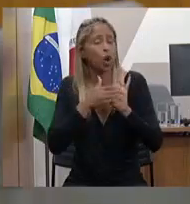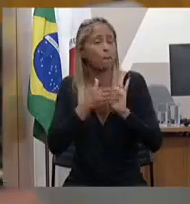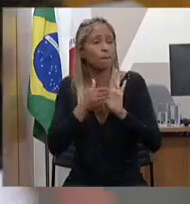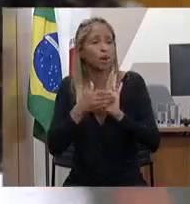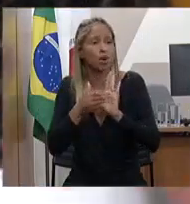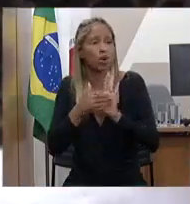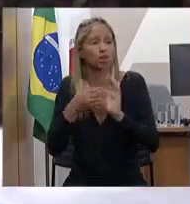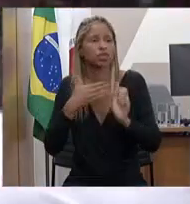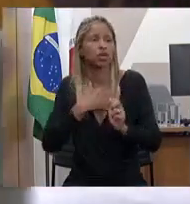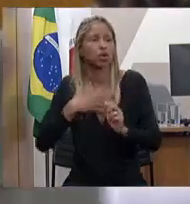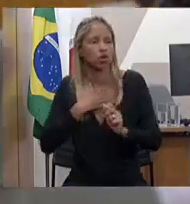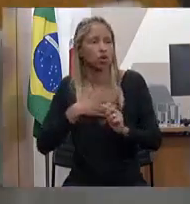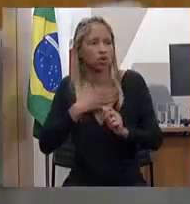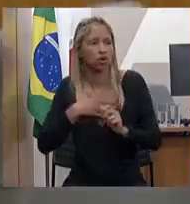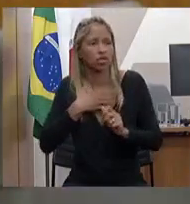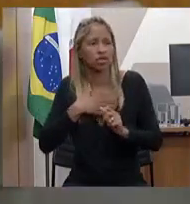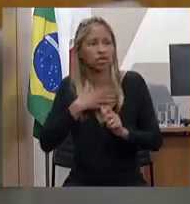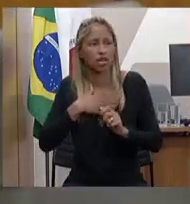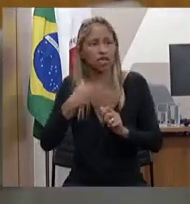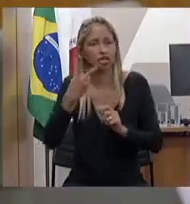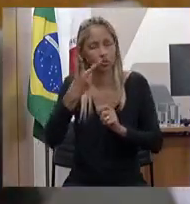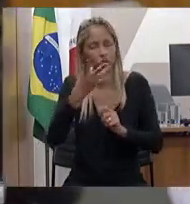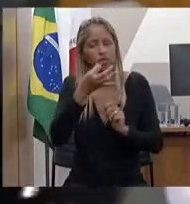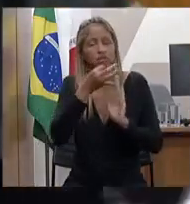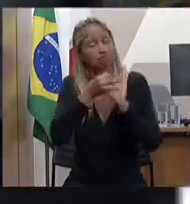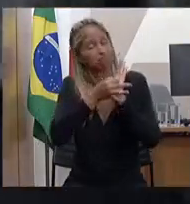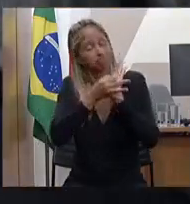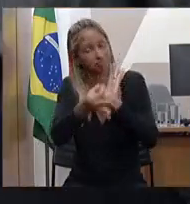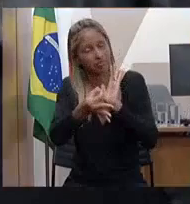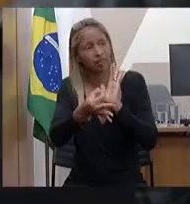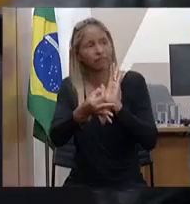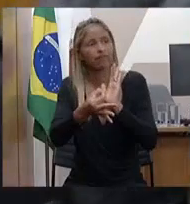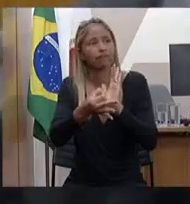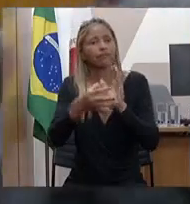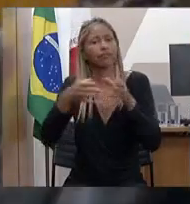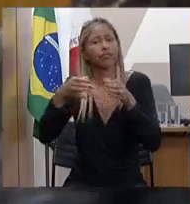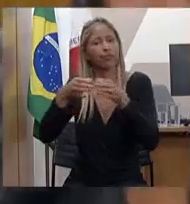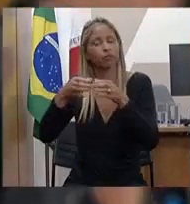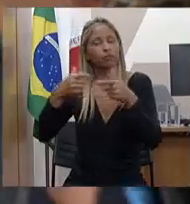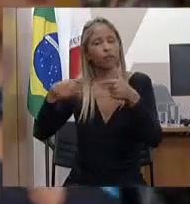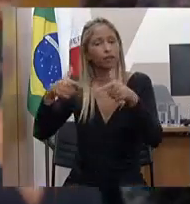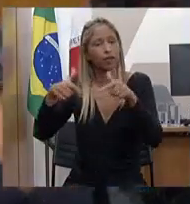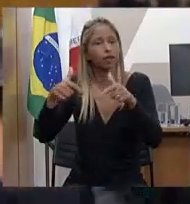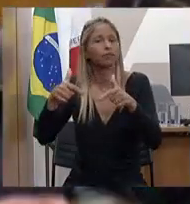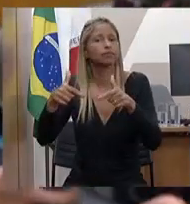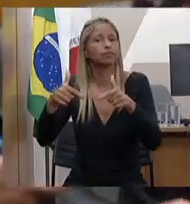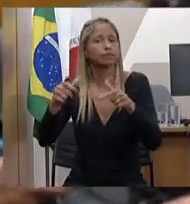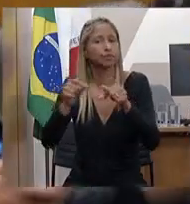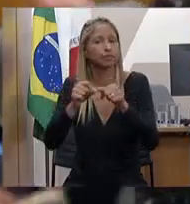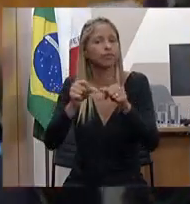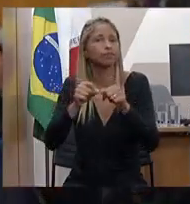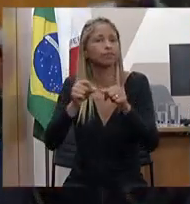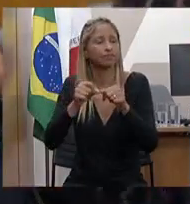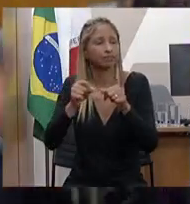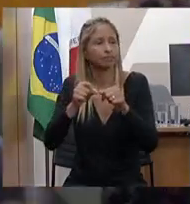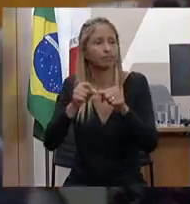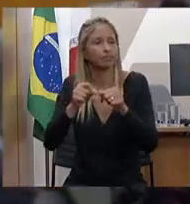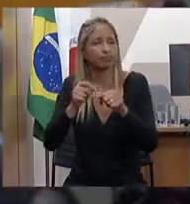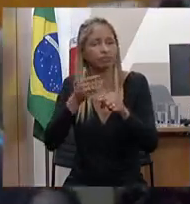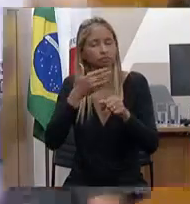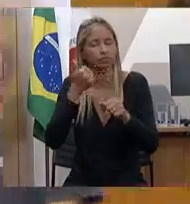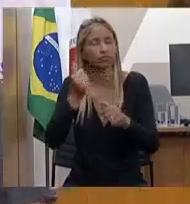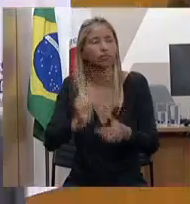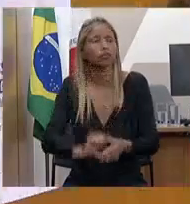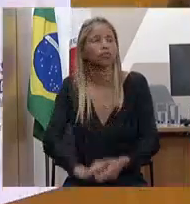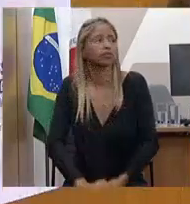Então gostaria de deixar que essas duas sugestões a comissão do trabalho para que a gente possa ter ações efetivas